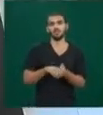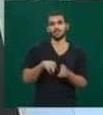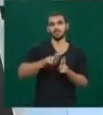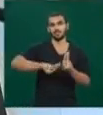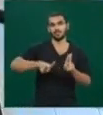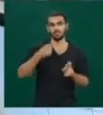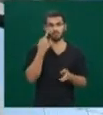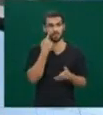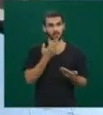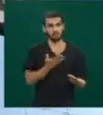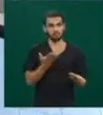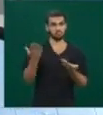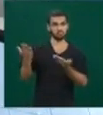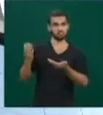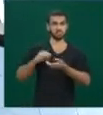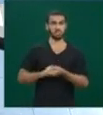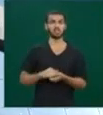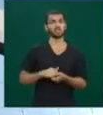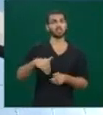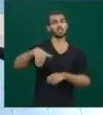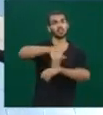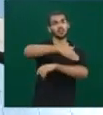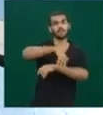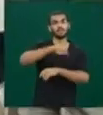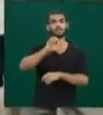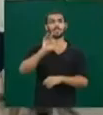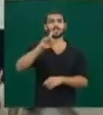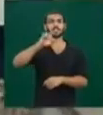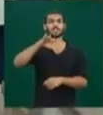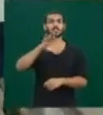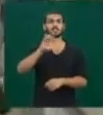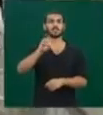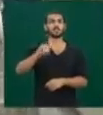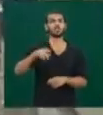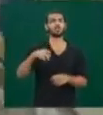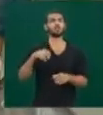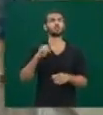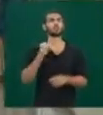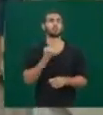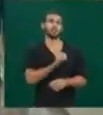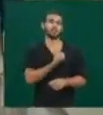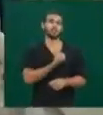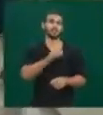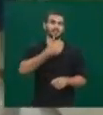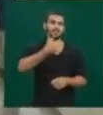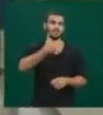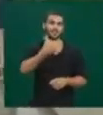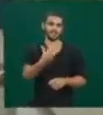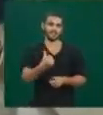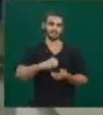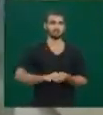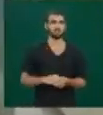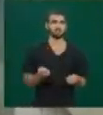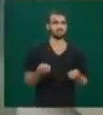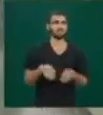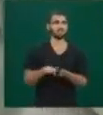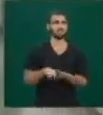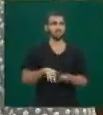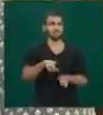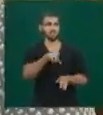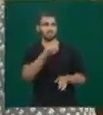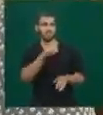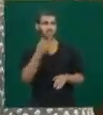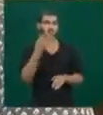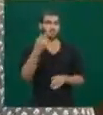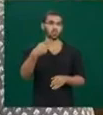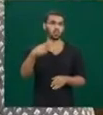fica localizada no Campo Santa Mônica, na Rua Francisco Vicente Ferreira, número 126. Ainda dá tempo de solicitar desconto ou